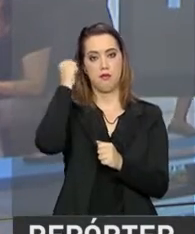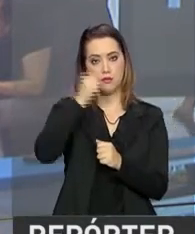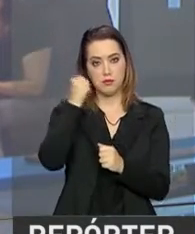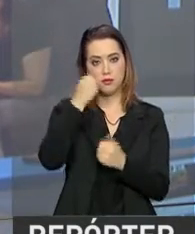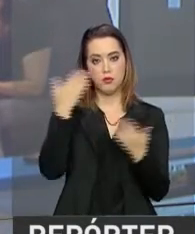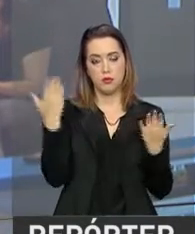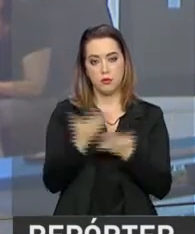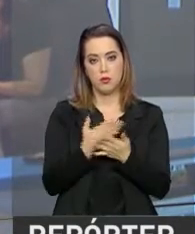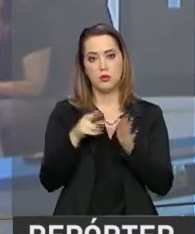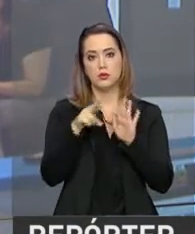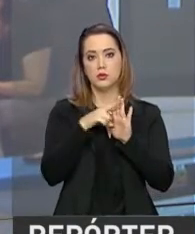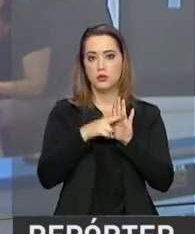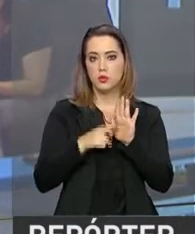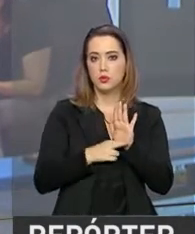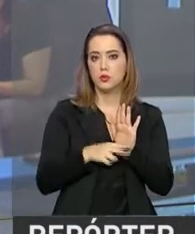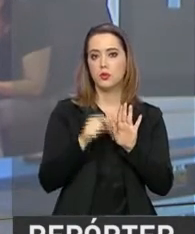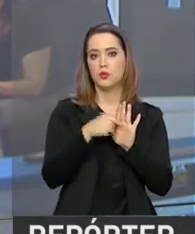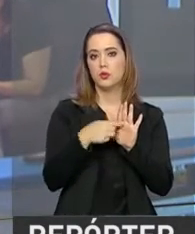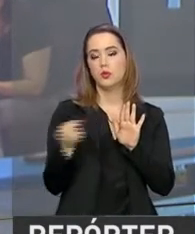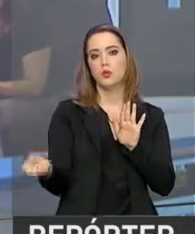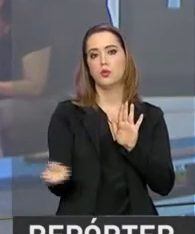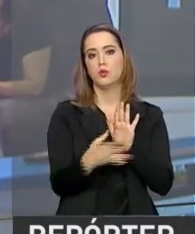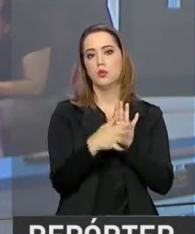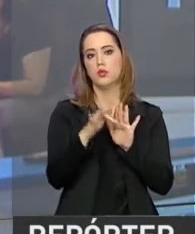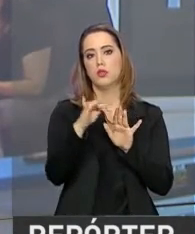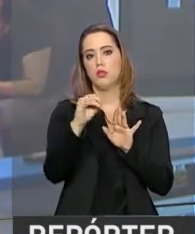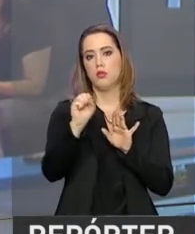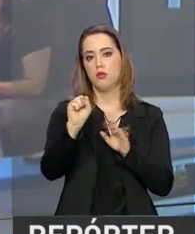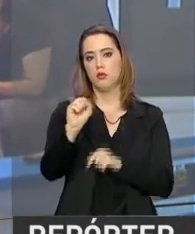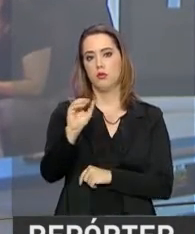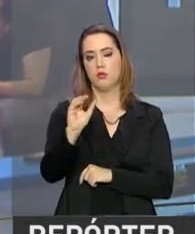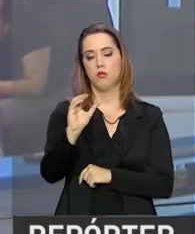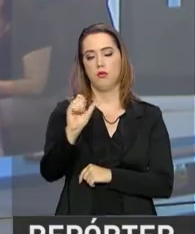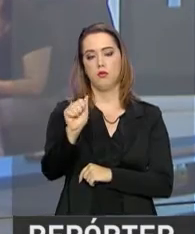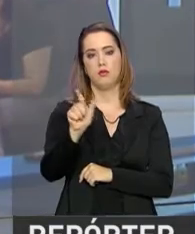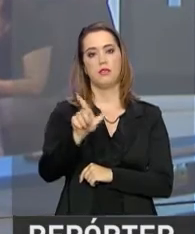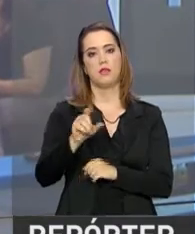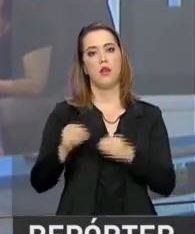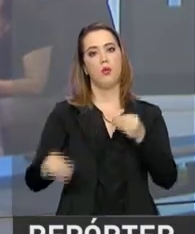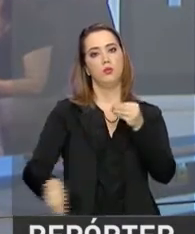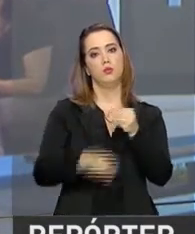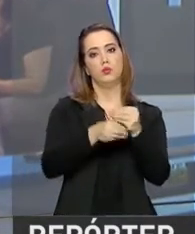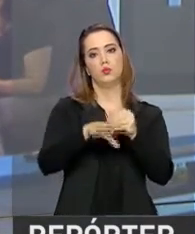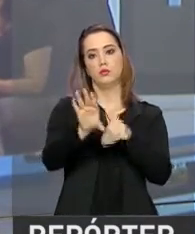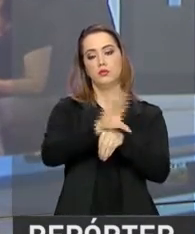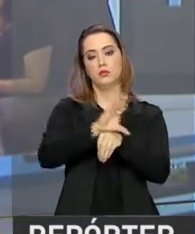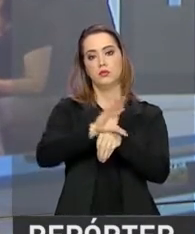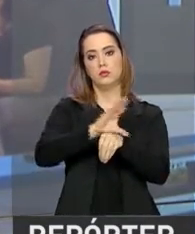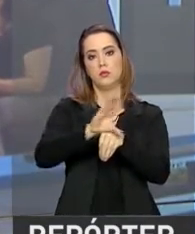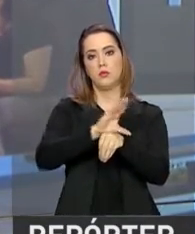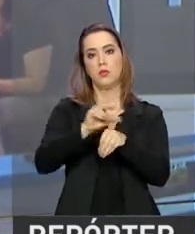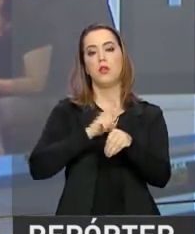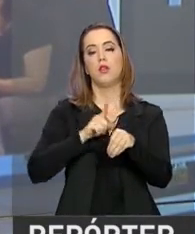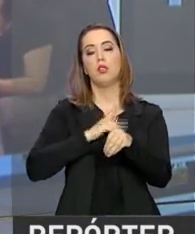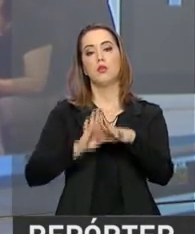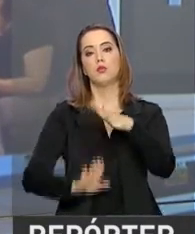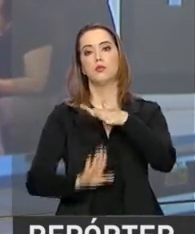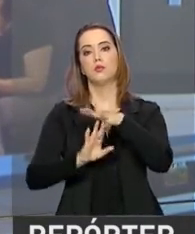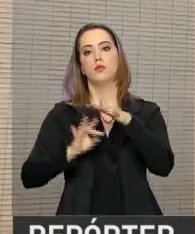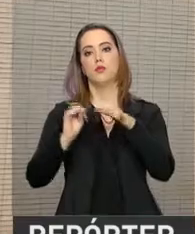regime fiscal, como é chamada a proposta de emenda à Constituição, que coloca um limite para o aumento dos gastos